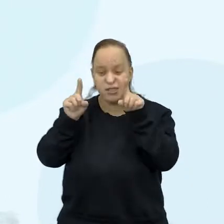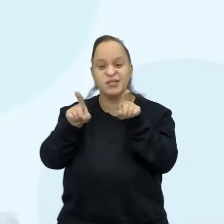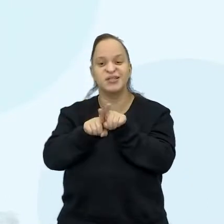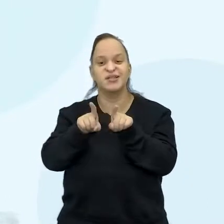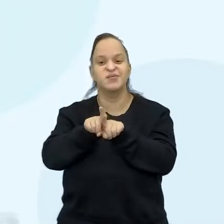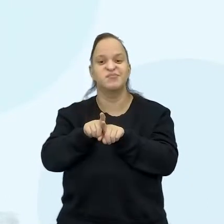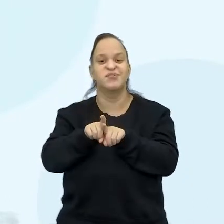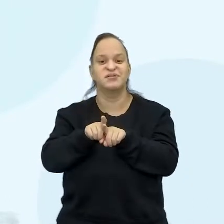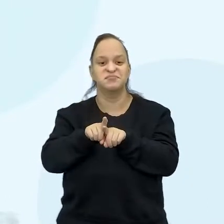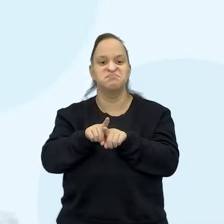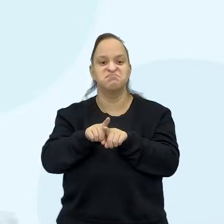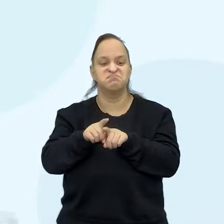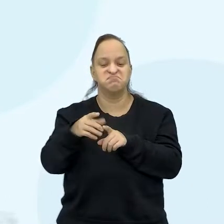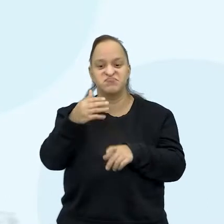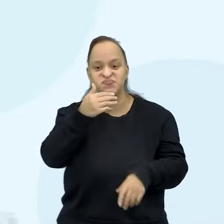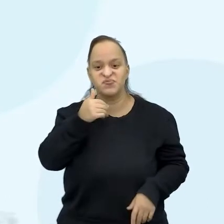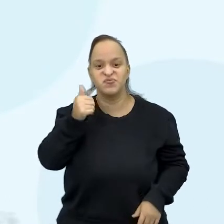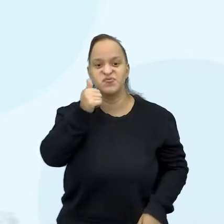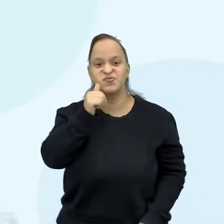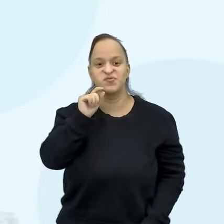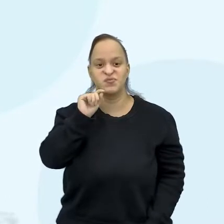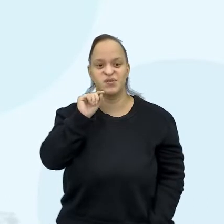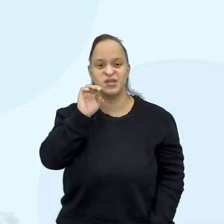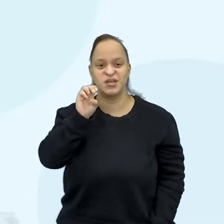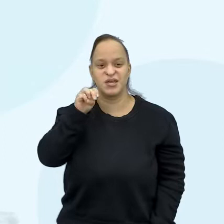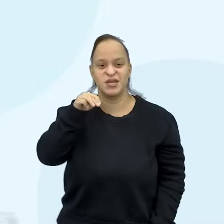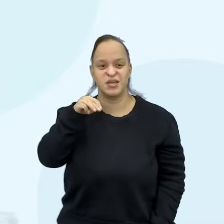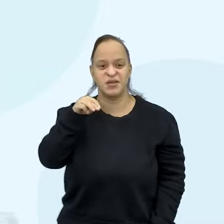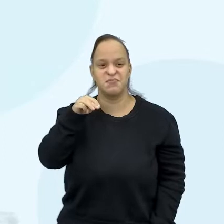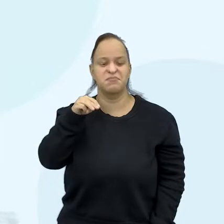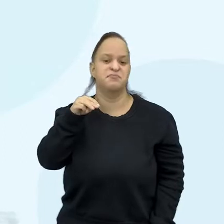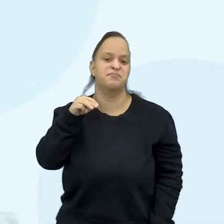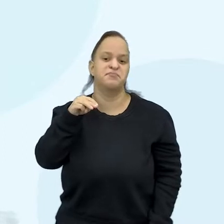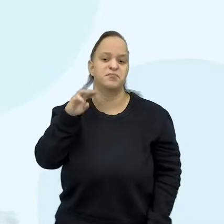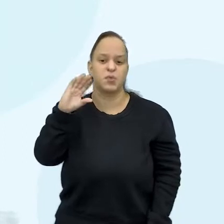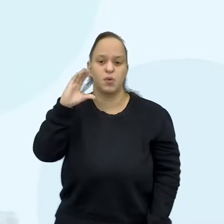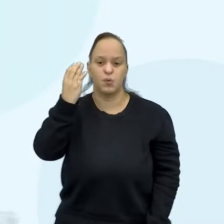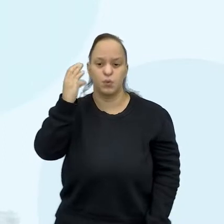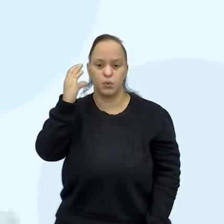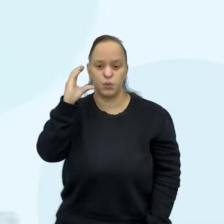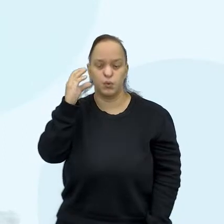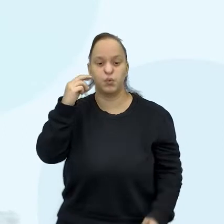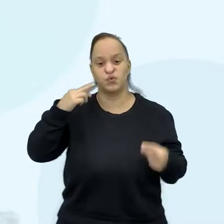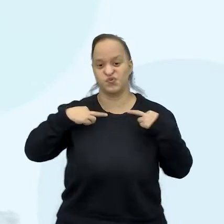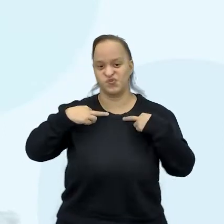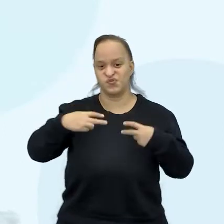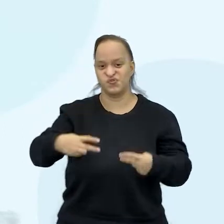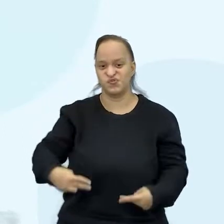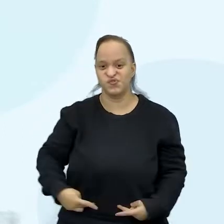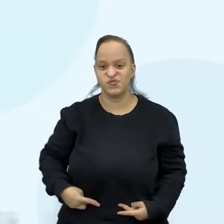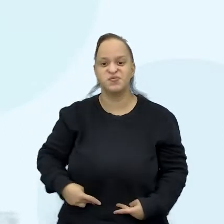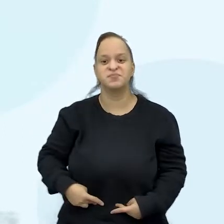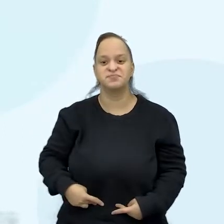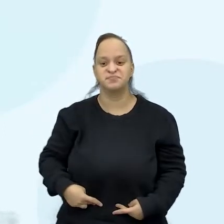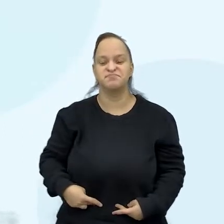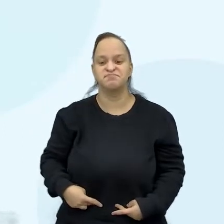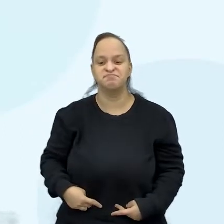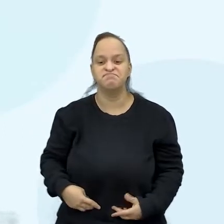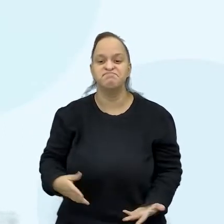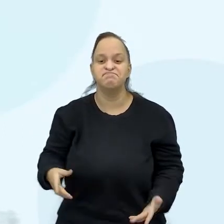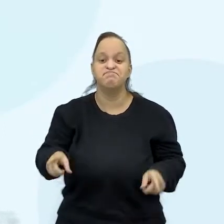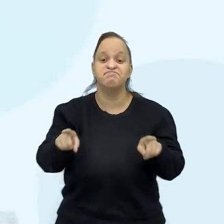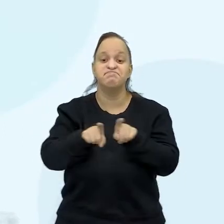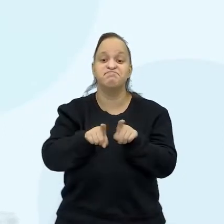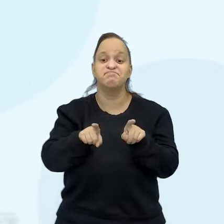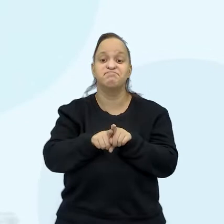habilidades específicas das ciências humanas e sociais aplicadas. E aí, a gente já pode partir para a